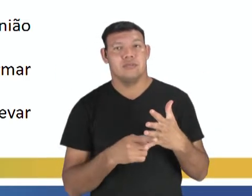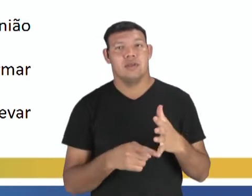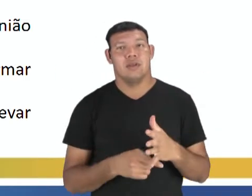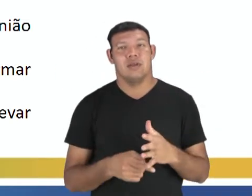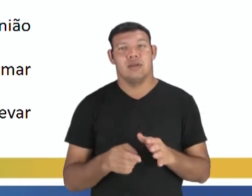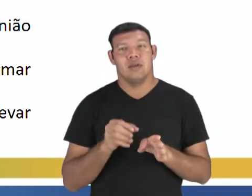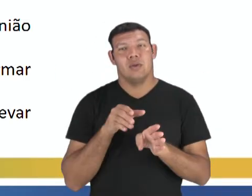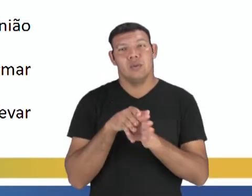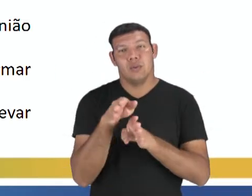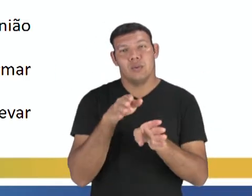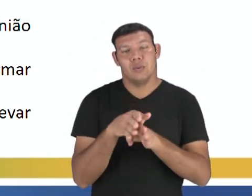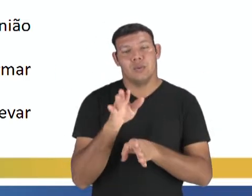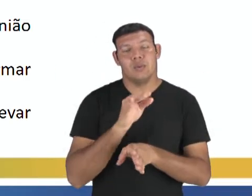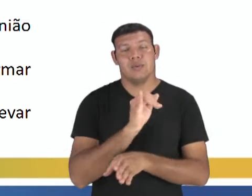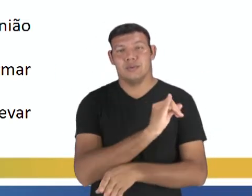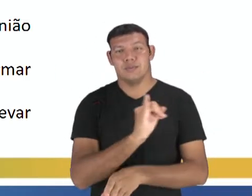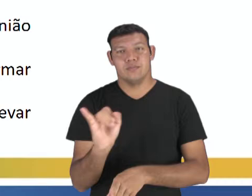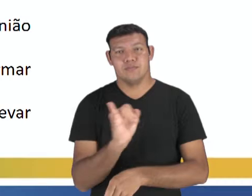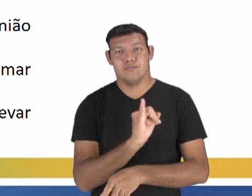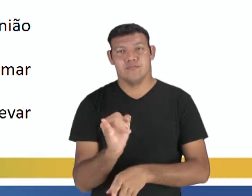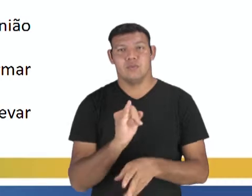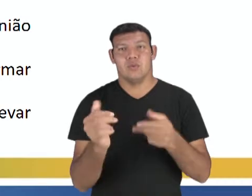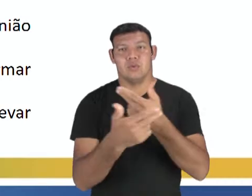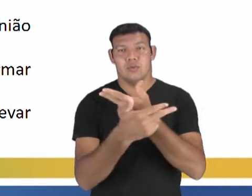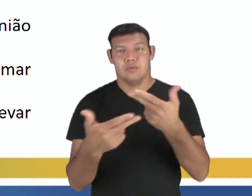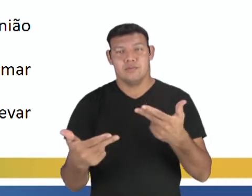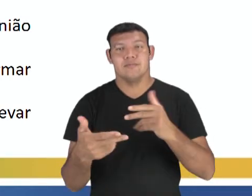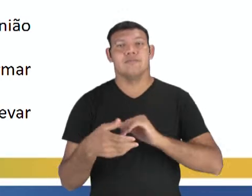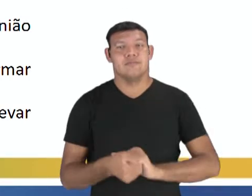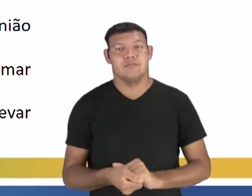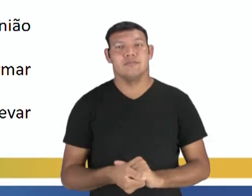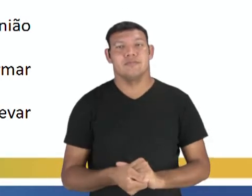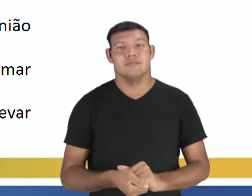injuntiva, ensinar ou instruir sobre algo com o